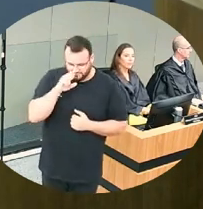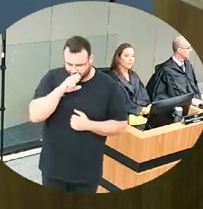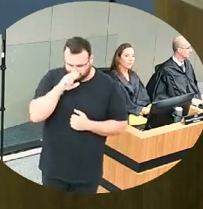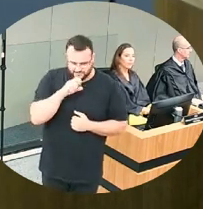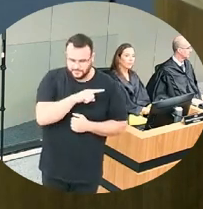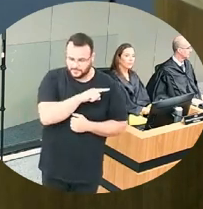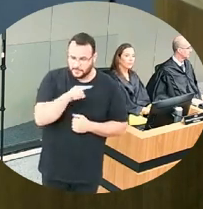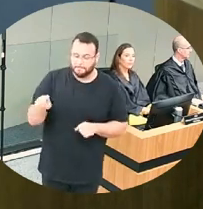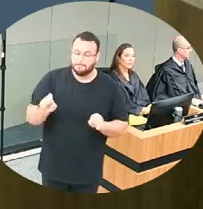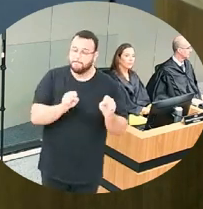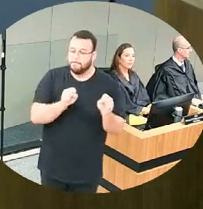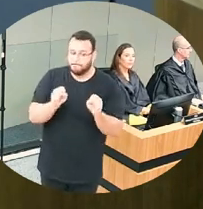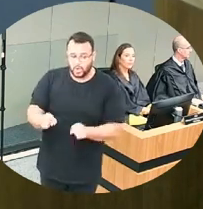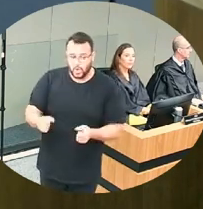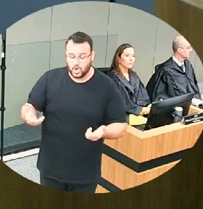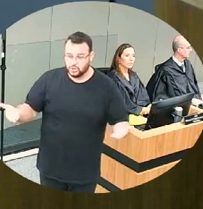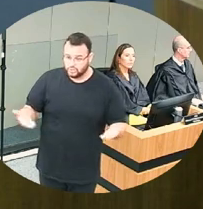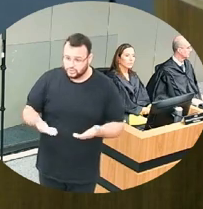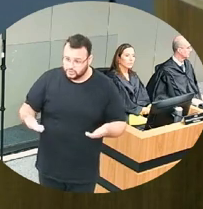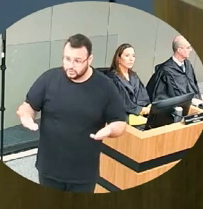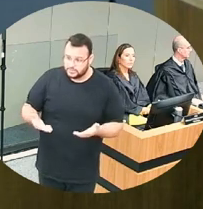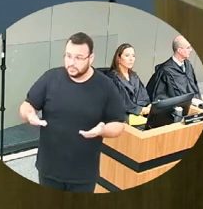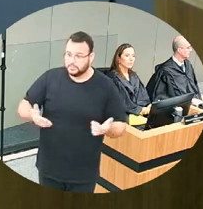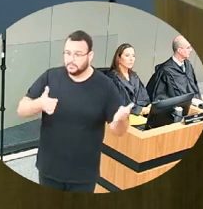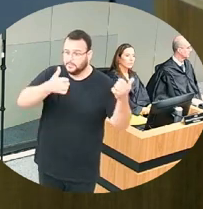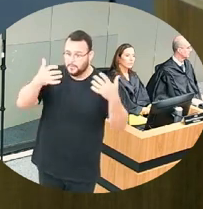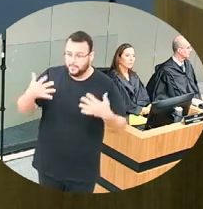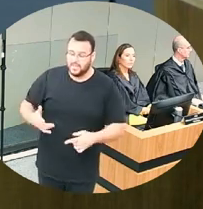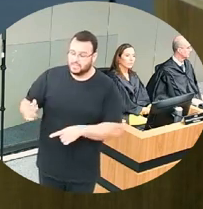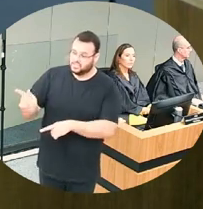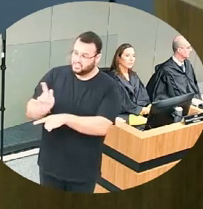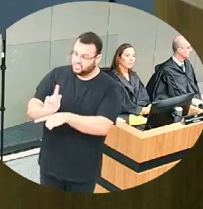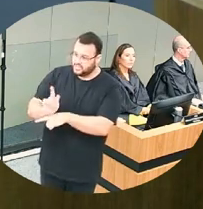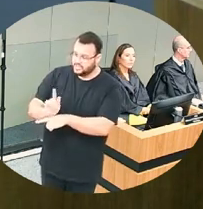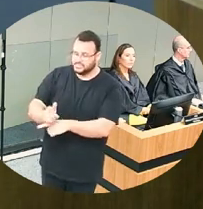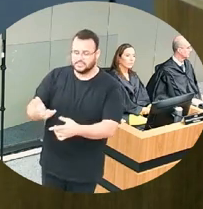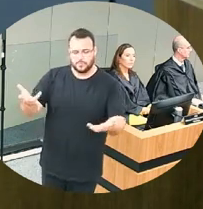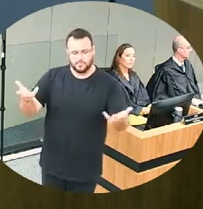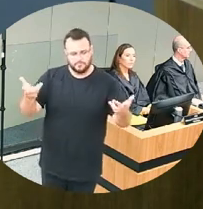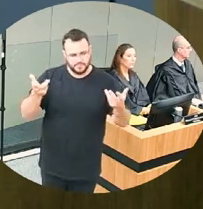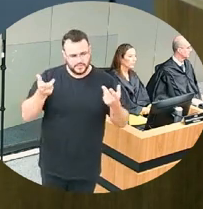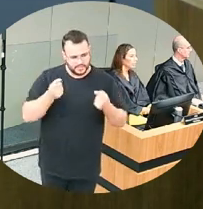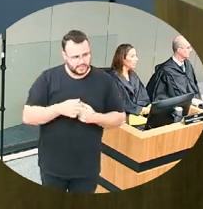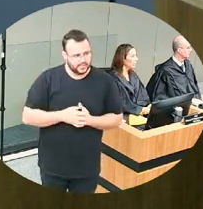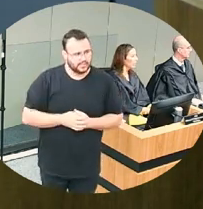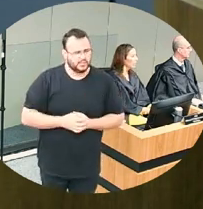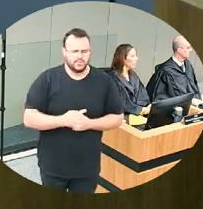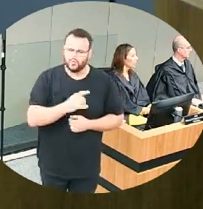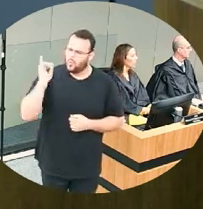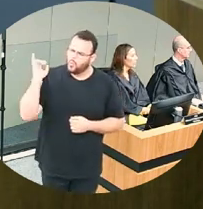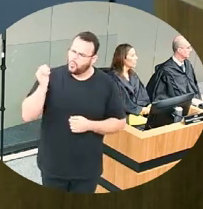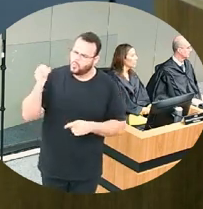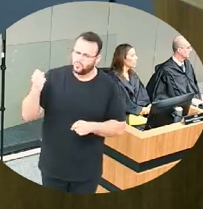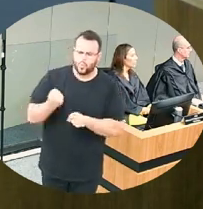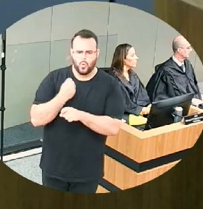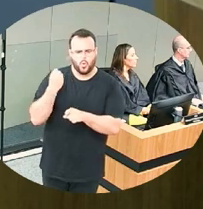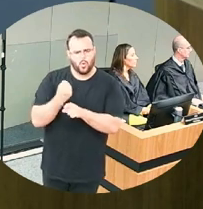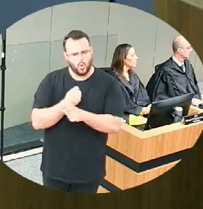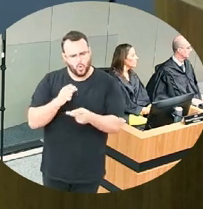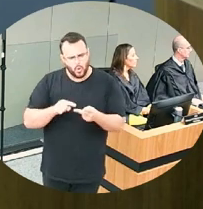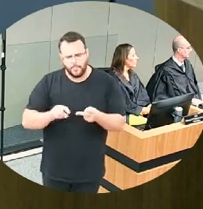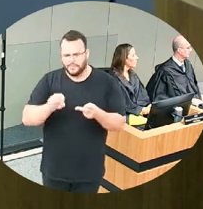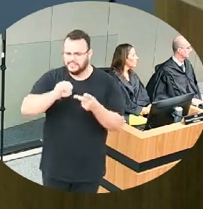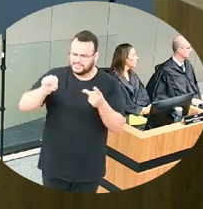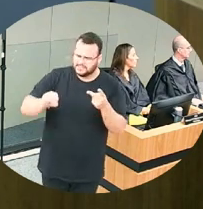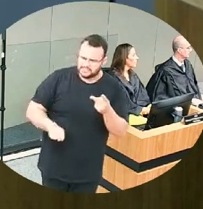pudéssemos e hoje estamos dizendo que foi uma gestão de excelência o senhor contou de obras o senhor contou